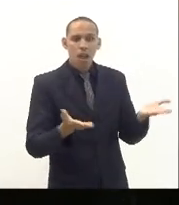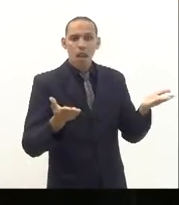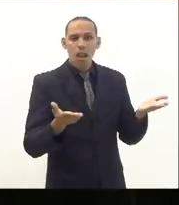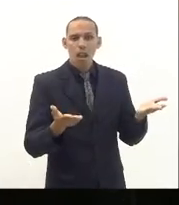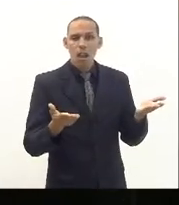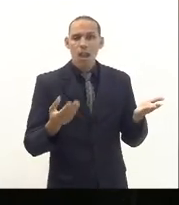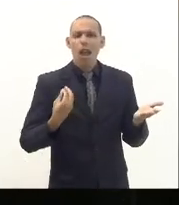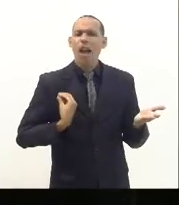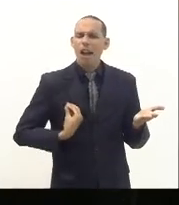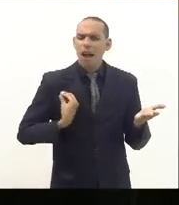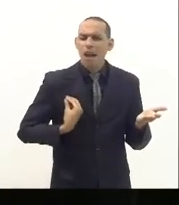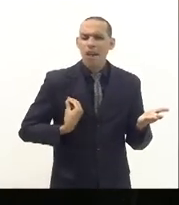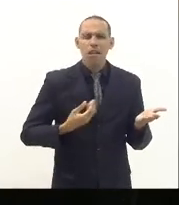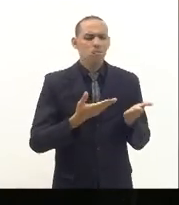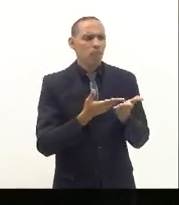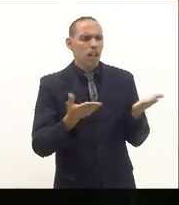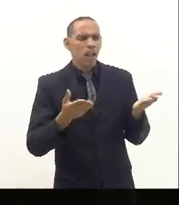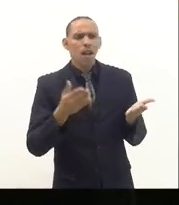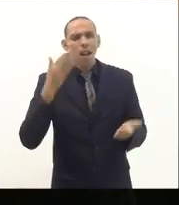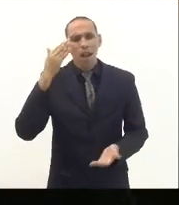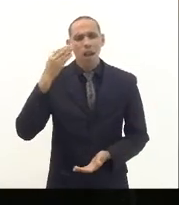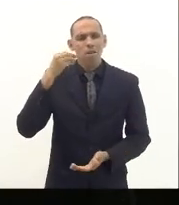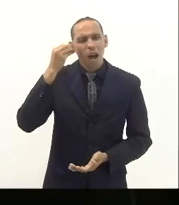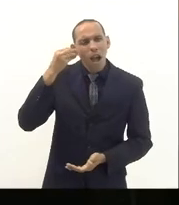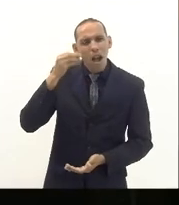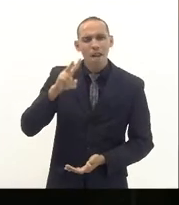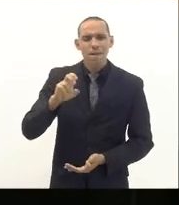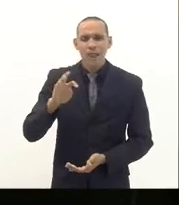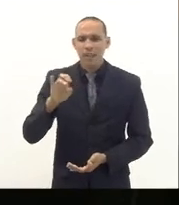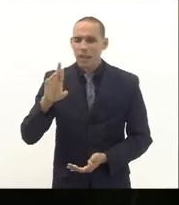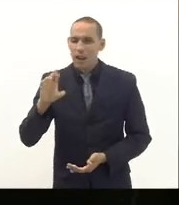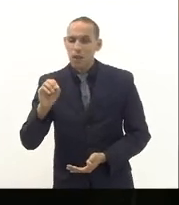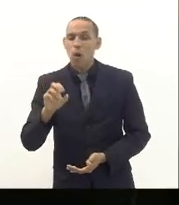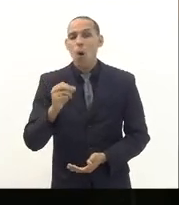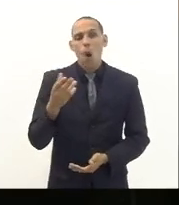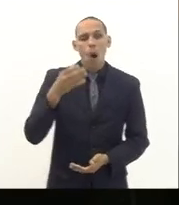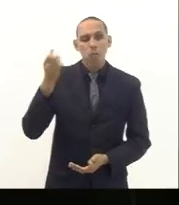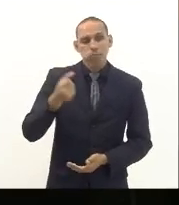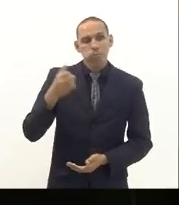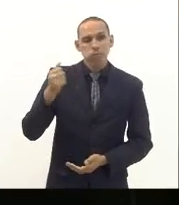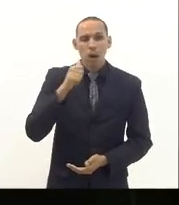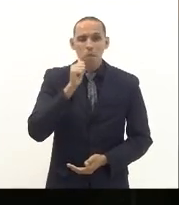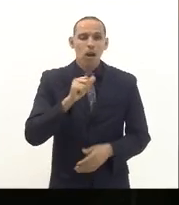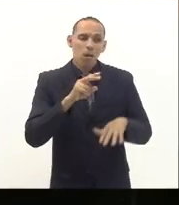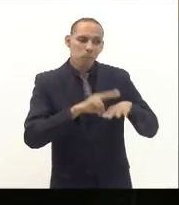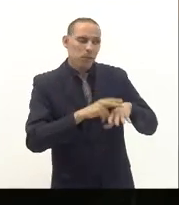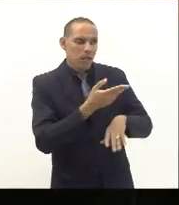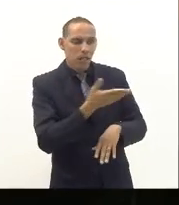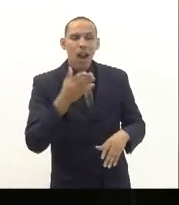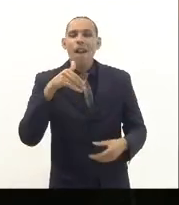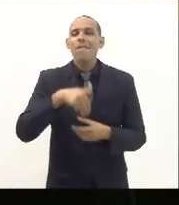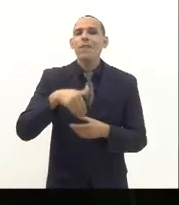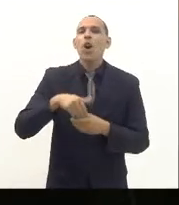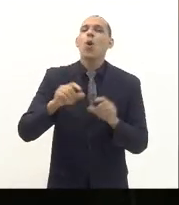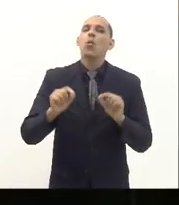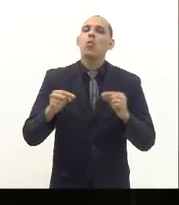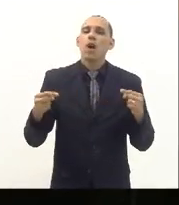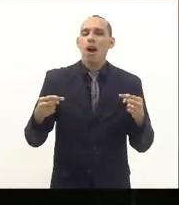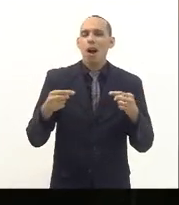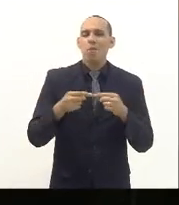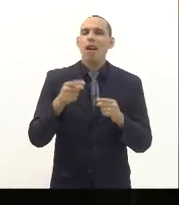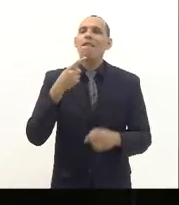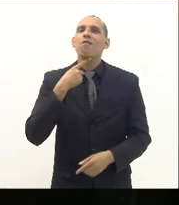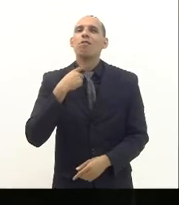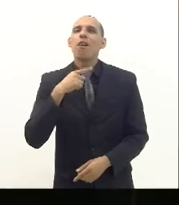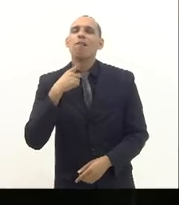militares da ativa dos nossos veteranos e das nossas pensionistas chegar aqui votar de acordo com